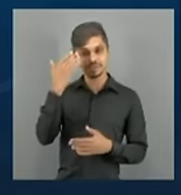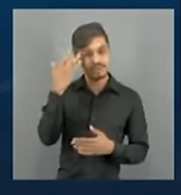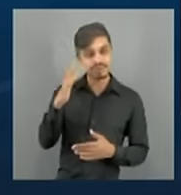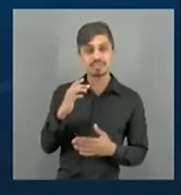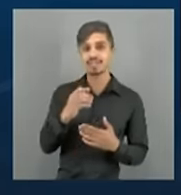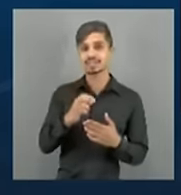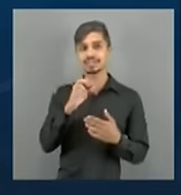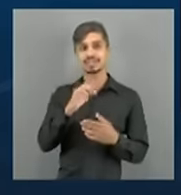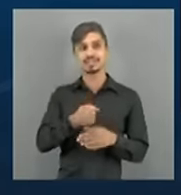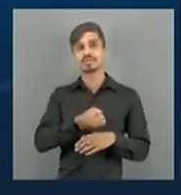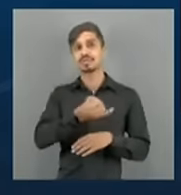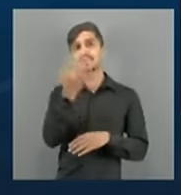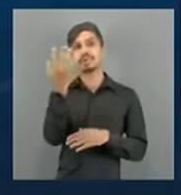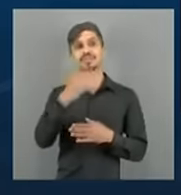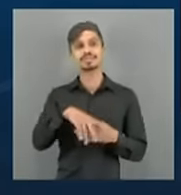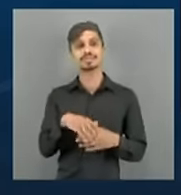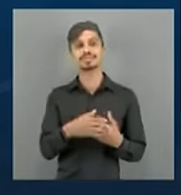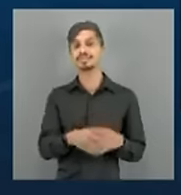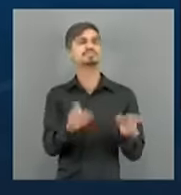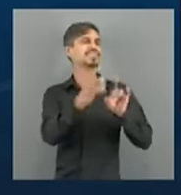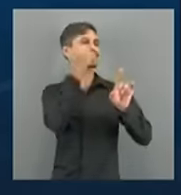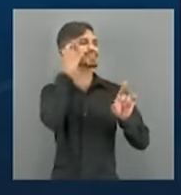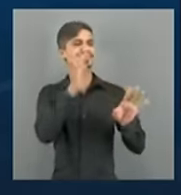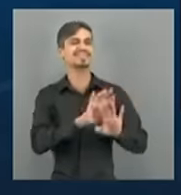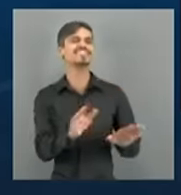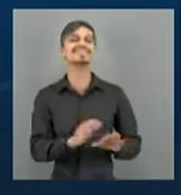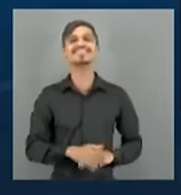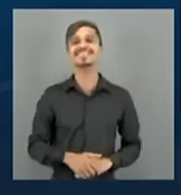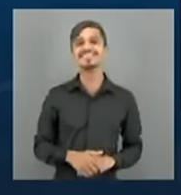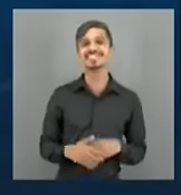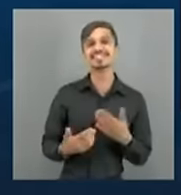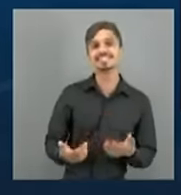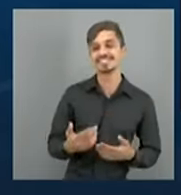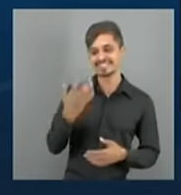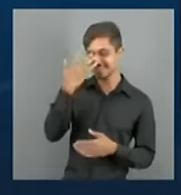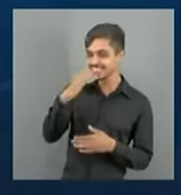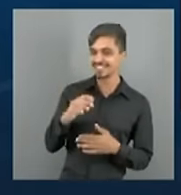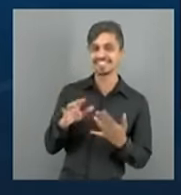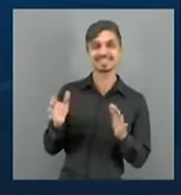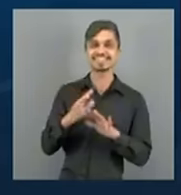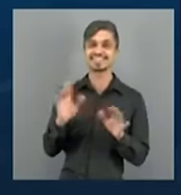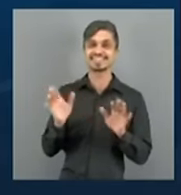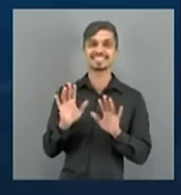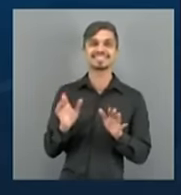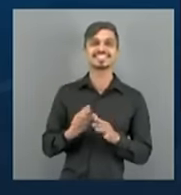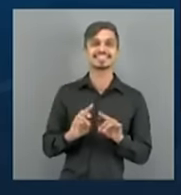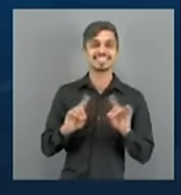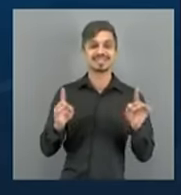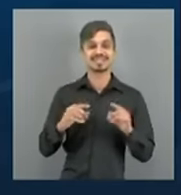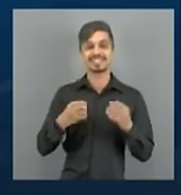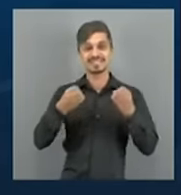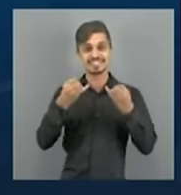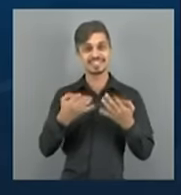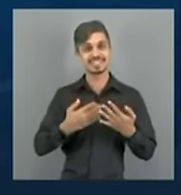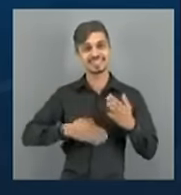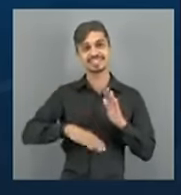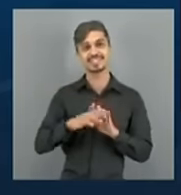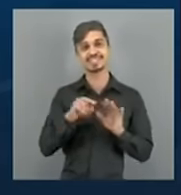nem isso eu olho mais. Não, nem pensa nisso. Eu tinha uns três agora. Agora eu já não sei se tem. Agora que falando tudo isso aqui, eu